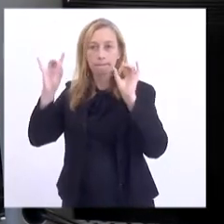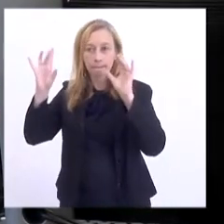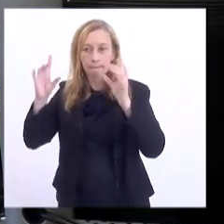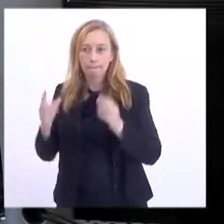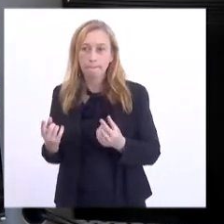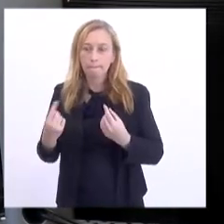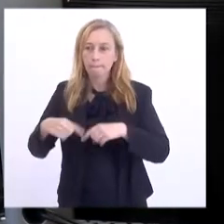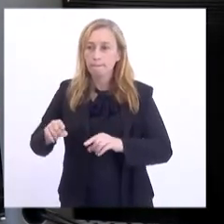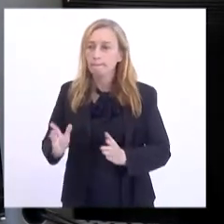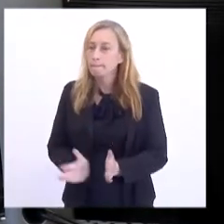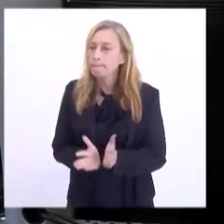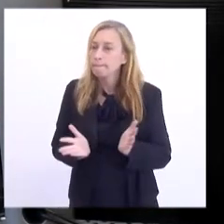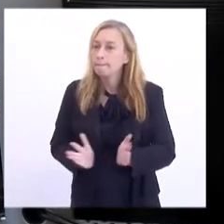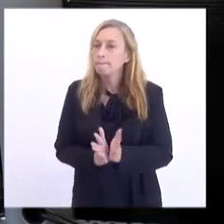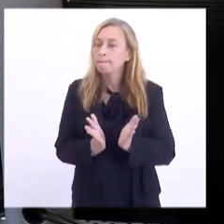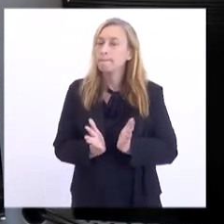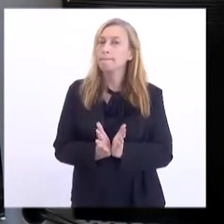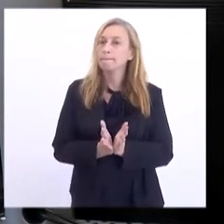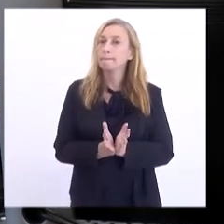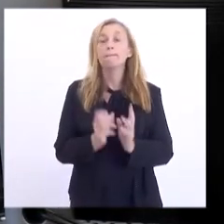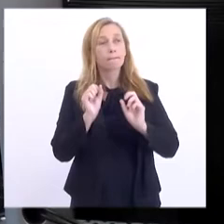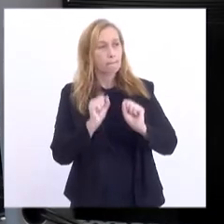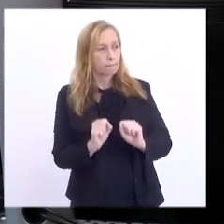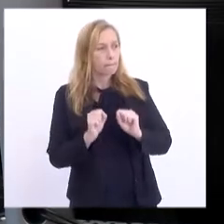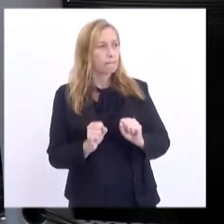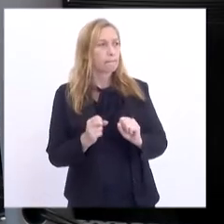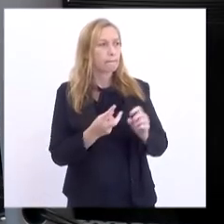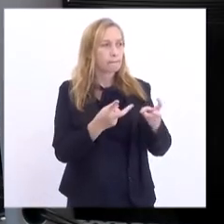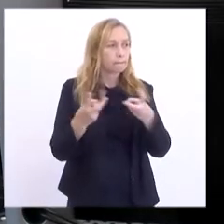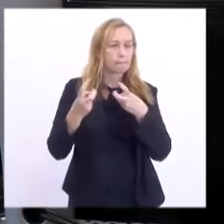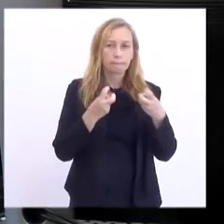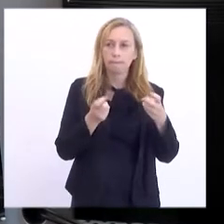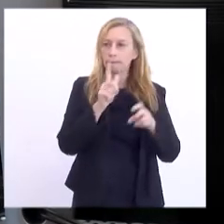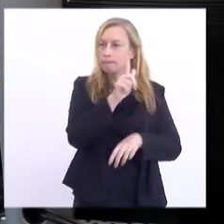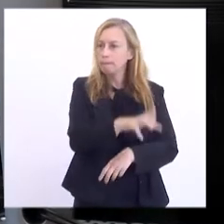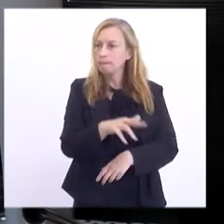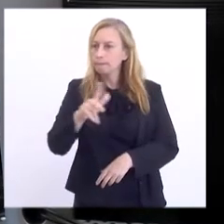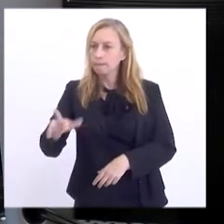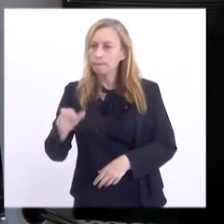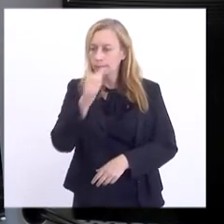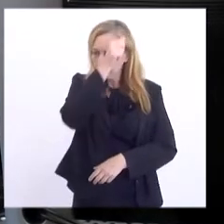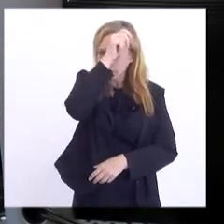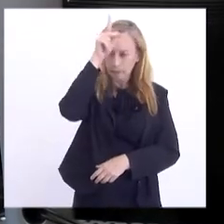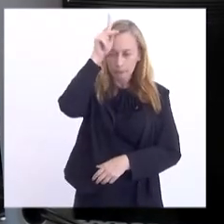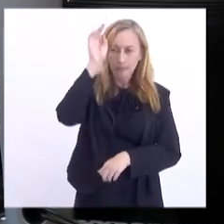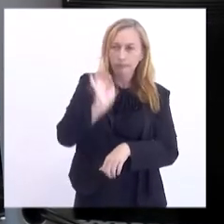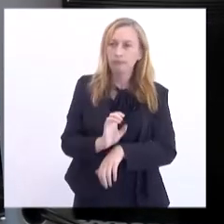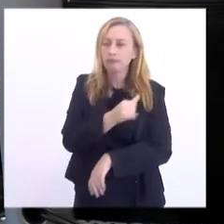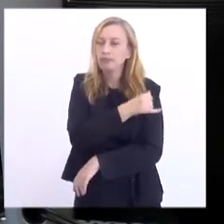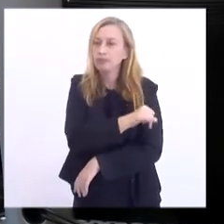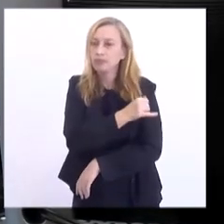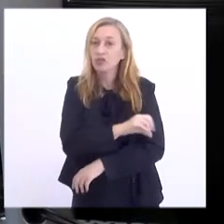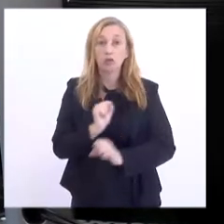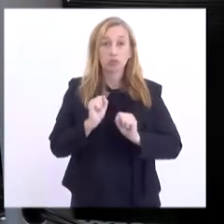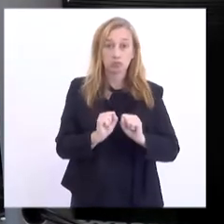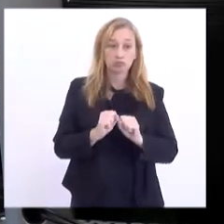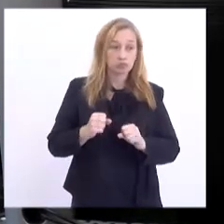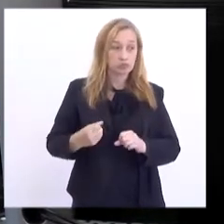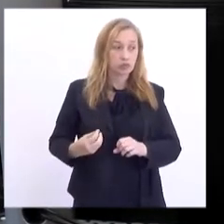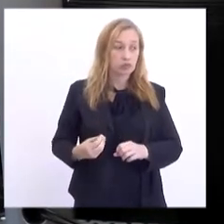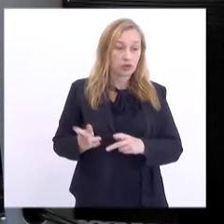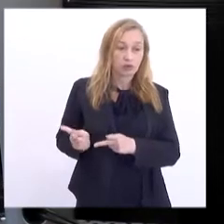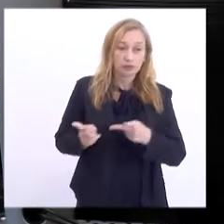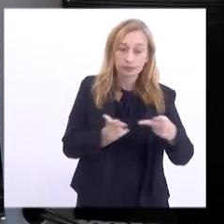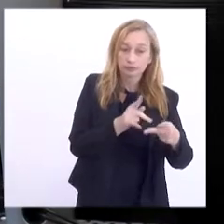enfrentamento da miséria e combate à pobreza podemos notar em diferentes prefeituras do Estado do Rio de Janeiro que puder eu